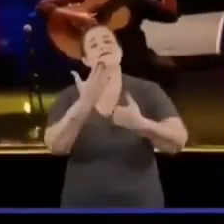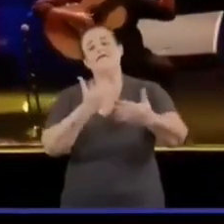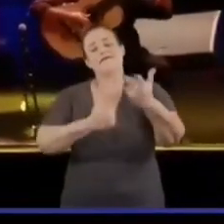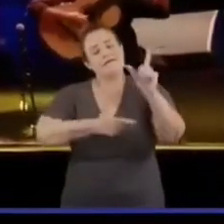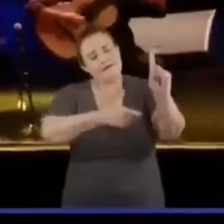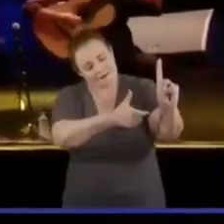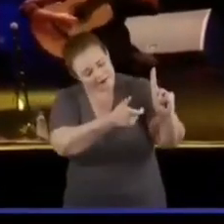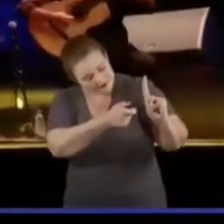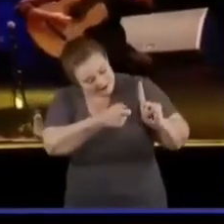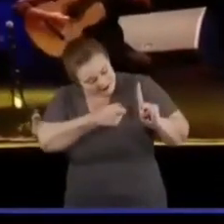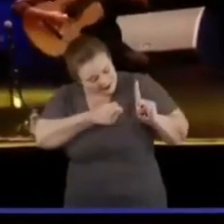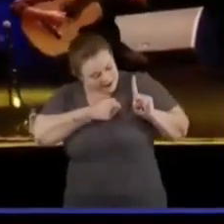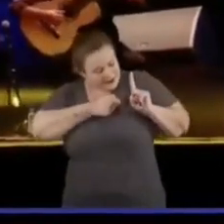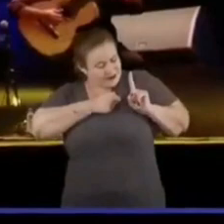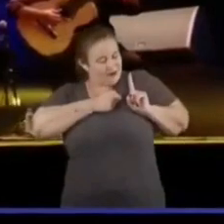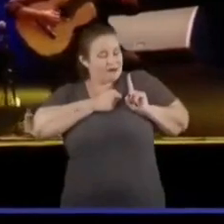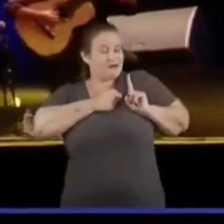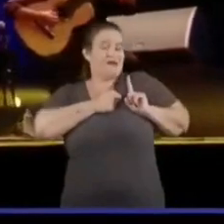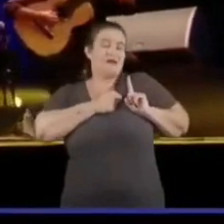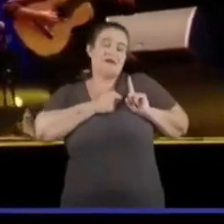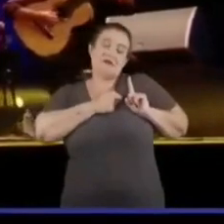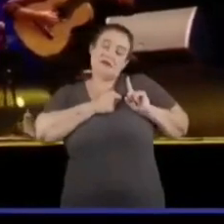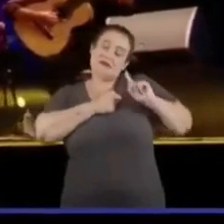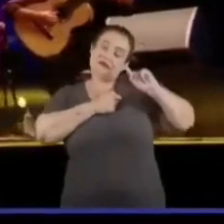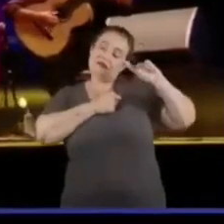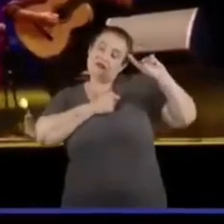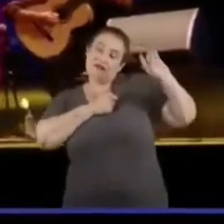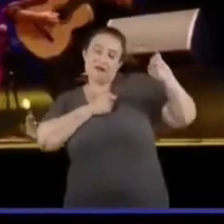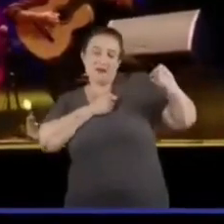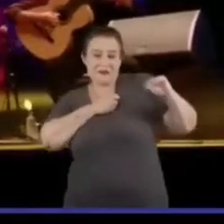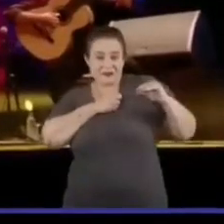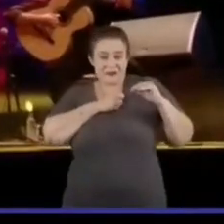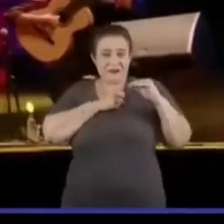vem, vem sentir o calor